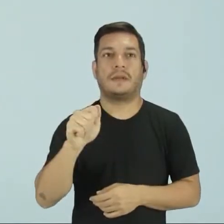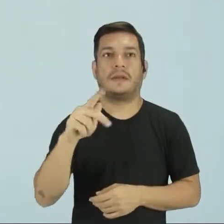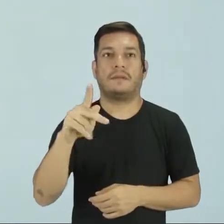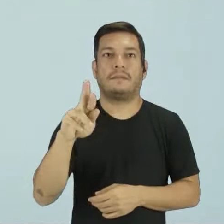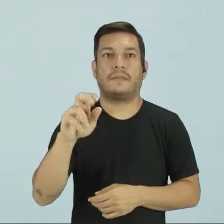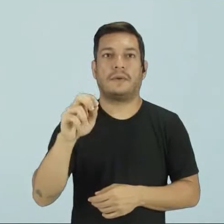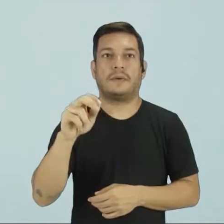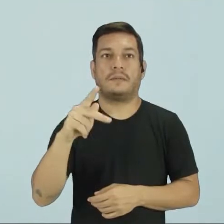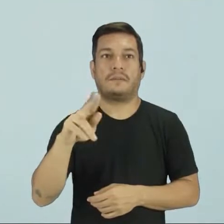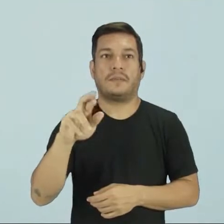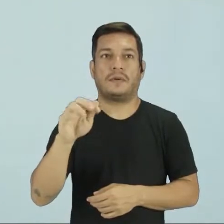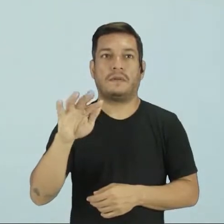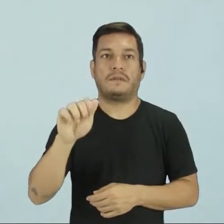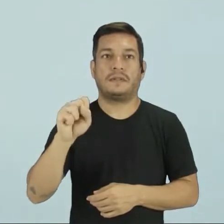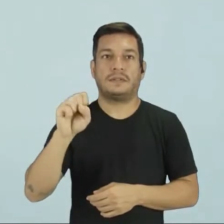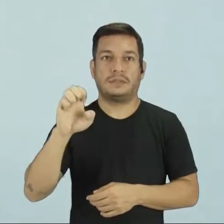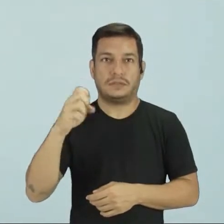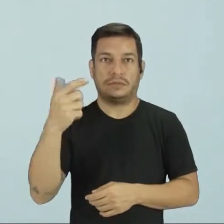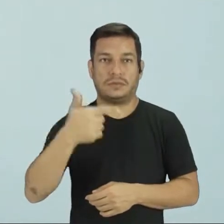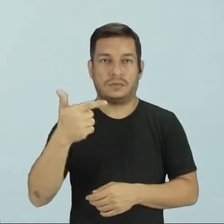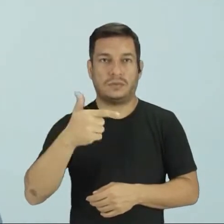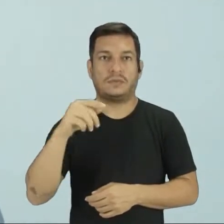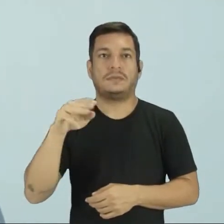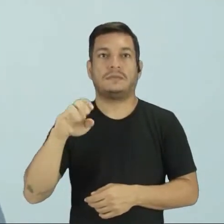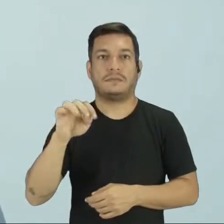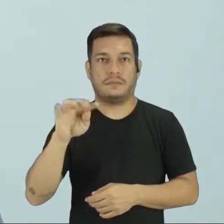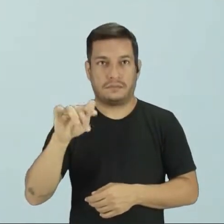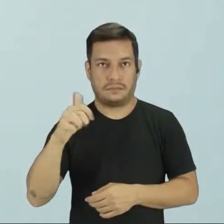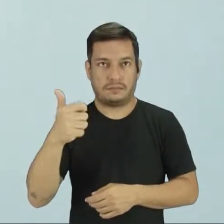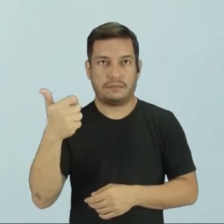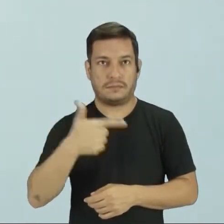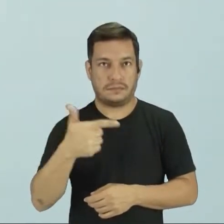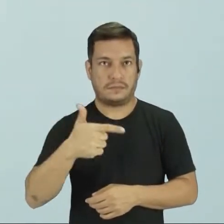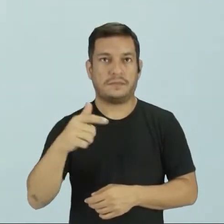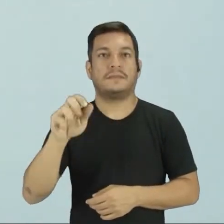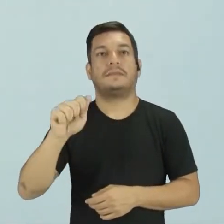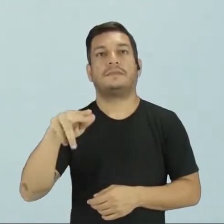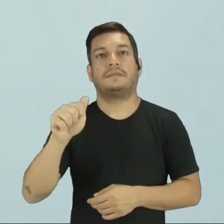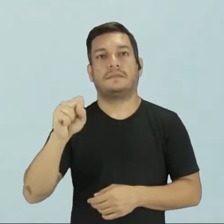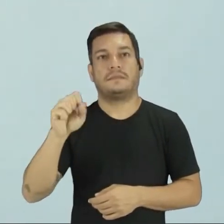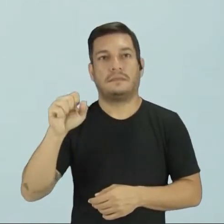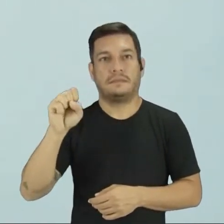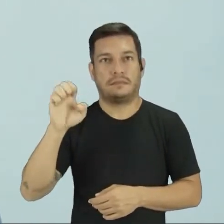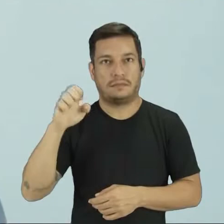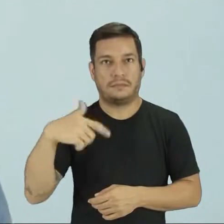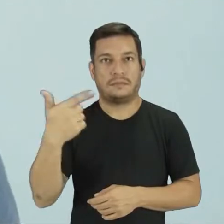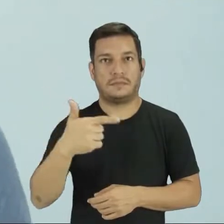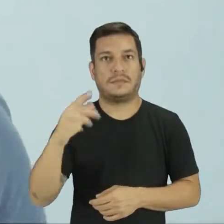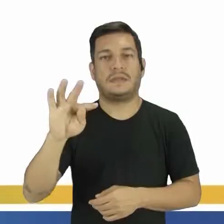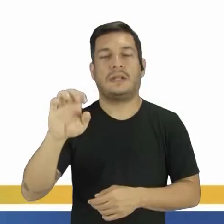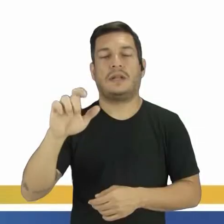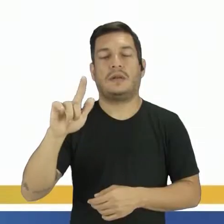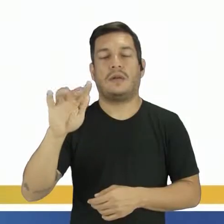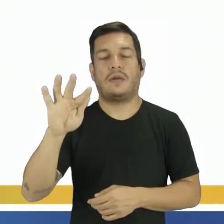a metáfase 2, telófase 2 e a anáfase 2, tá ok?